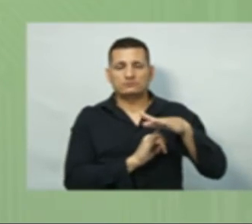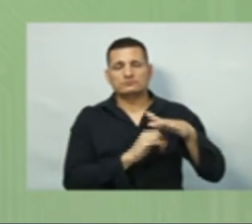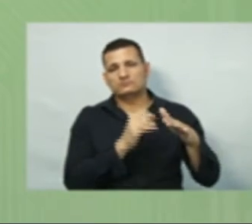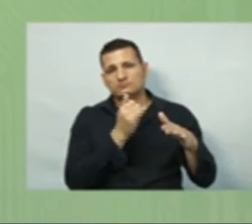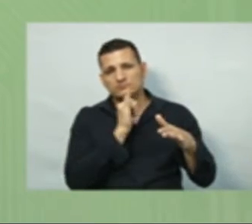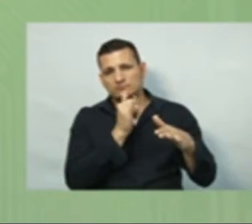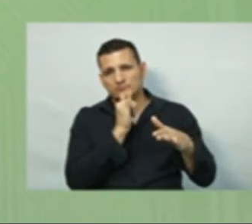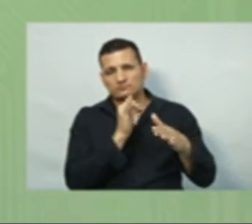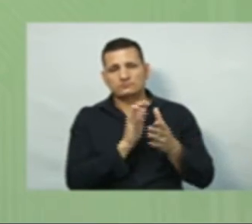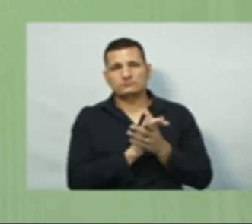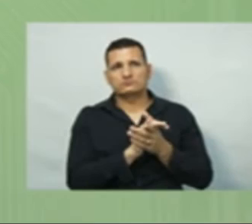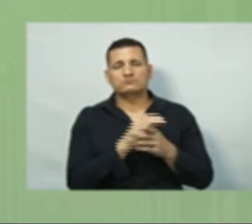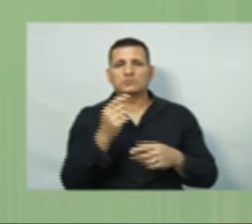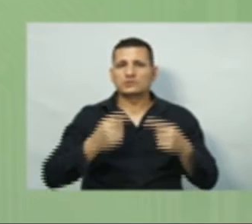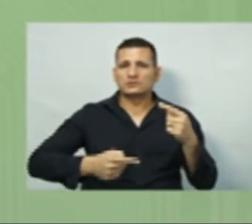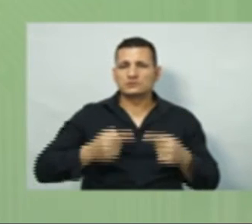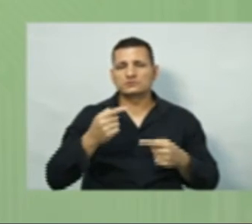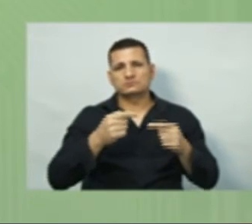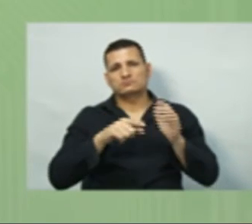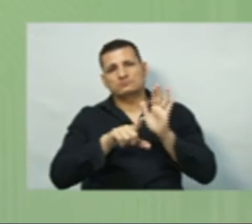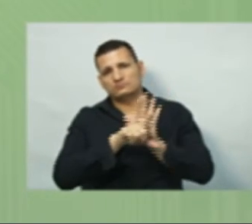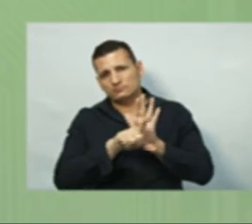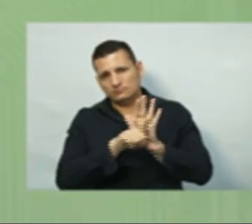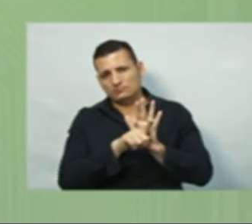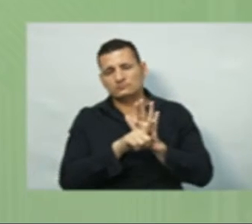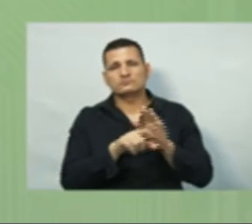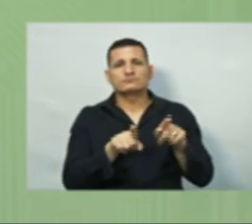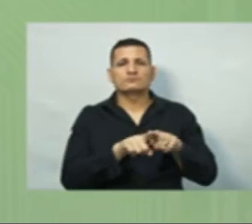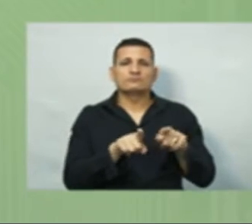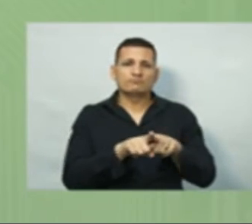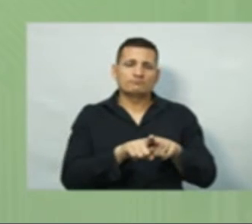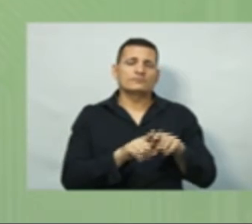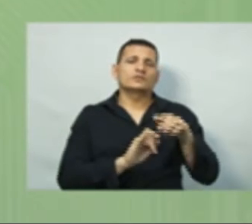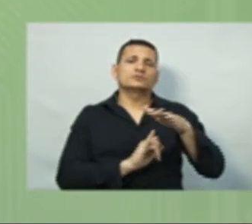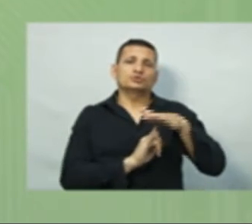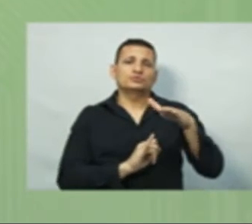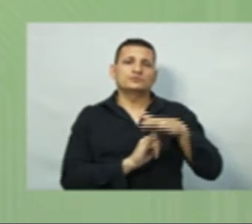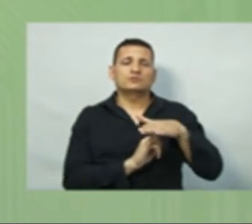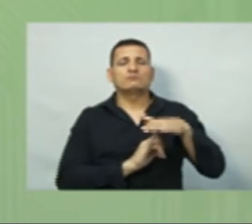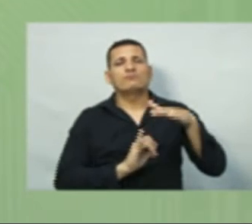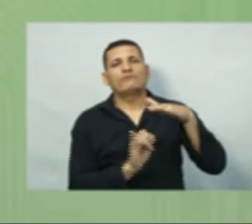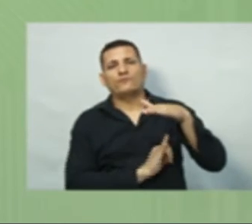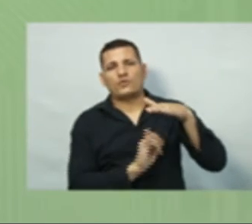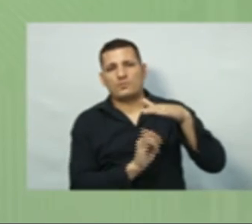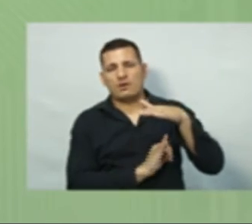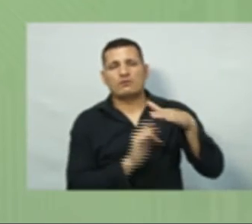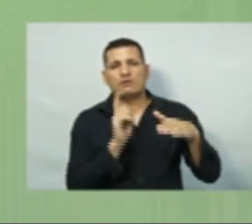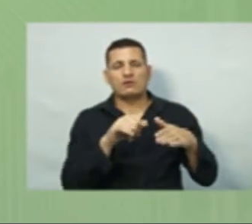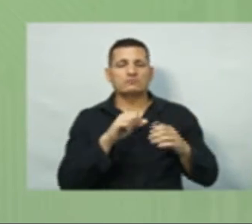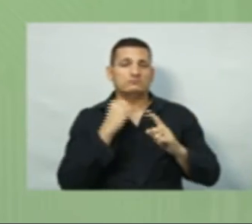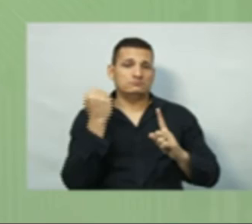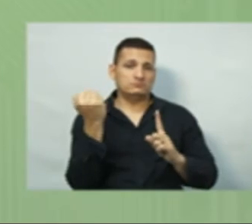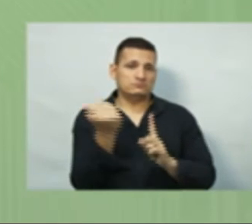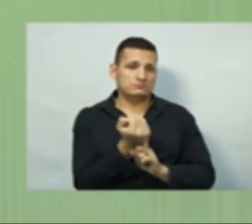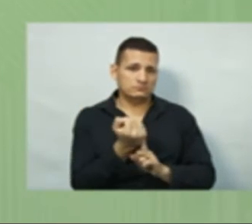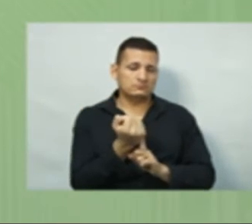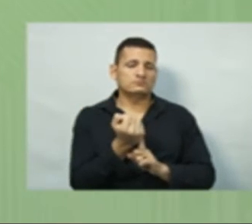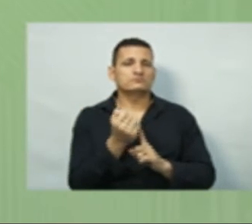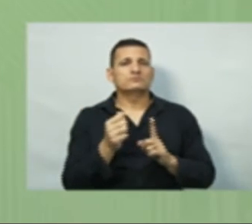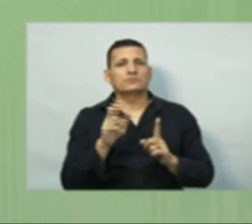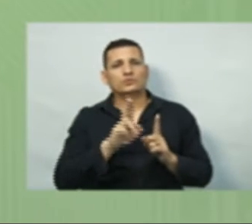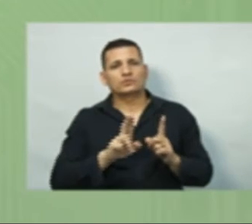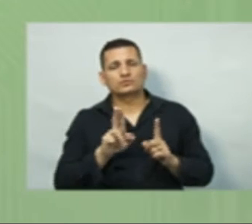exemplo, as políticas públicas, as leis e as instituições informais, que são as práticas da sociedade, os usos,